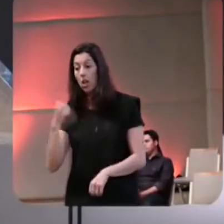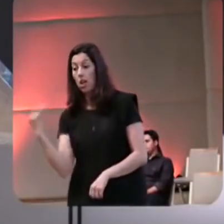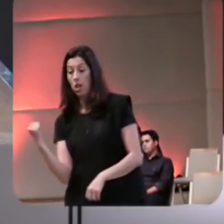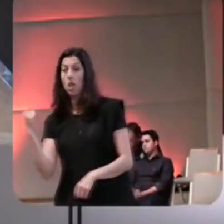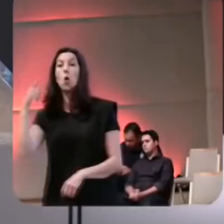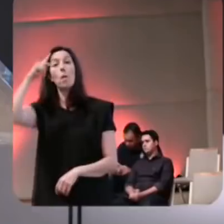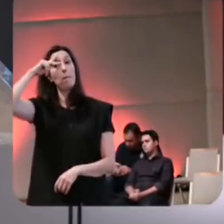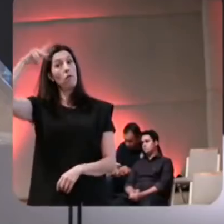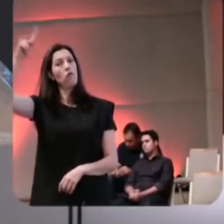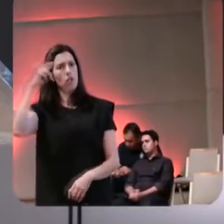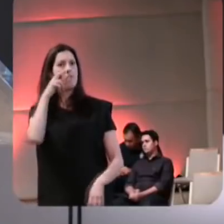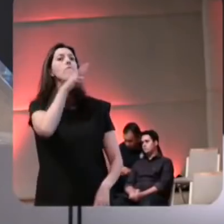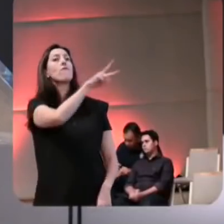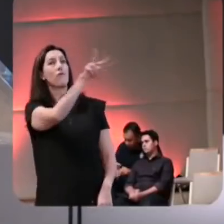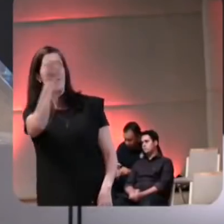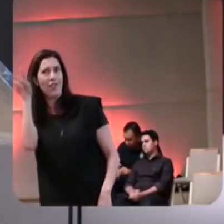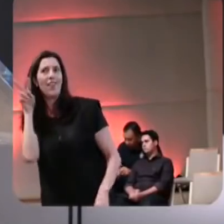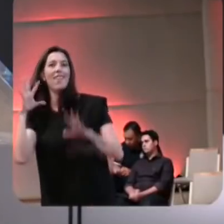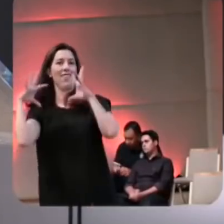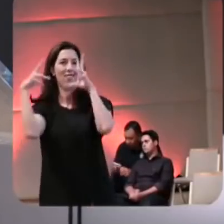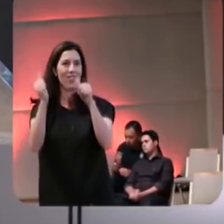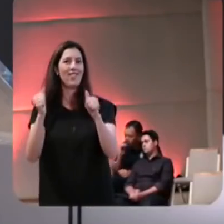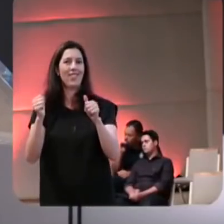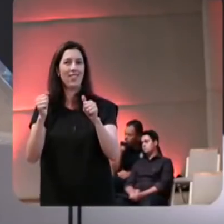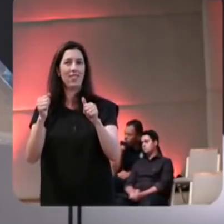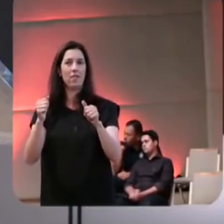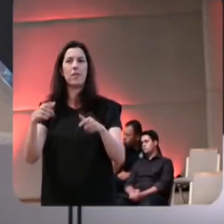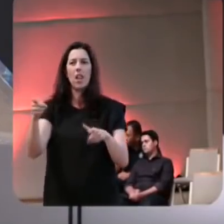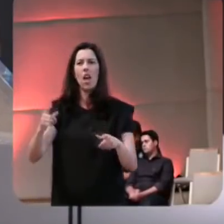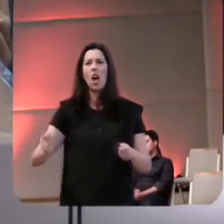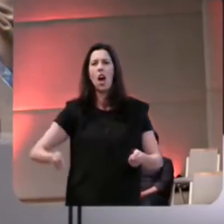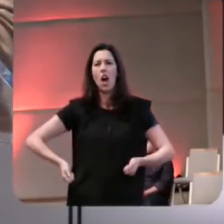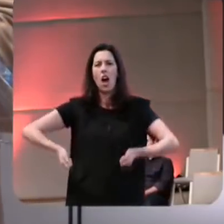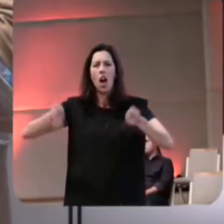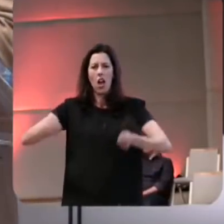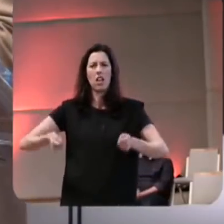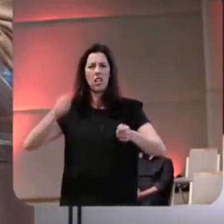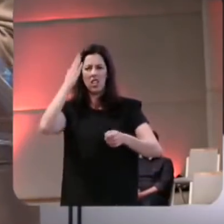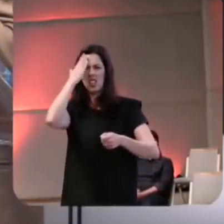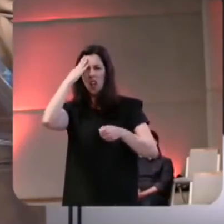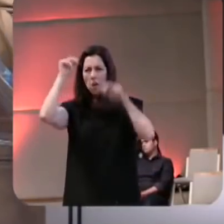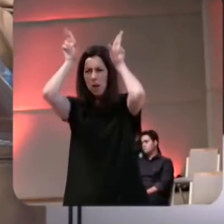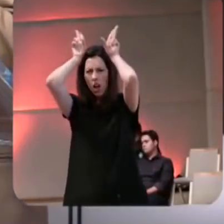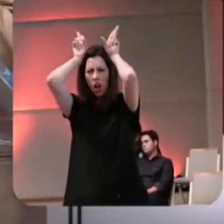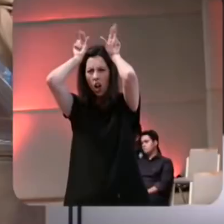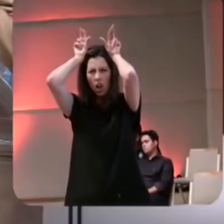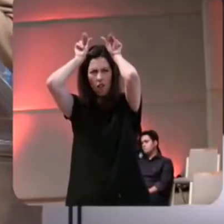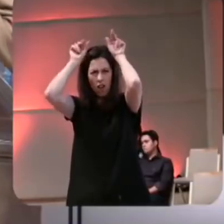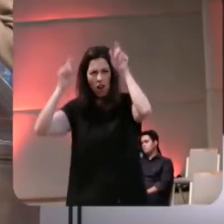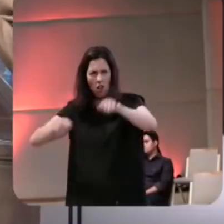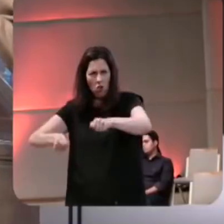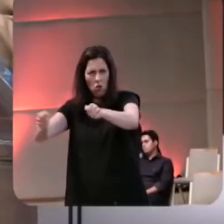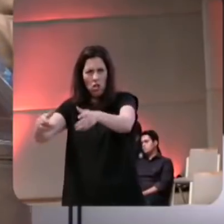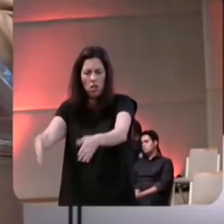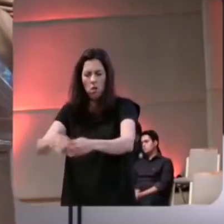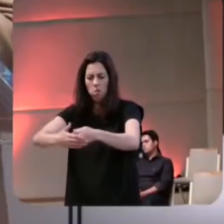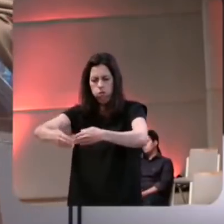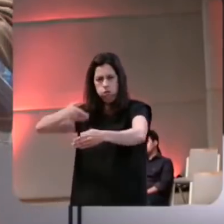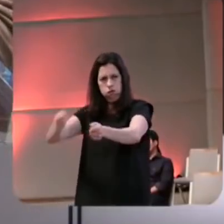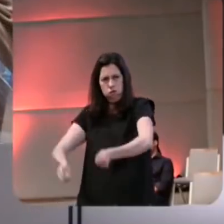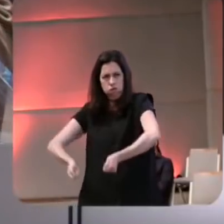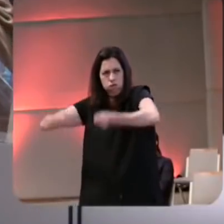volta, que eram as carruagens de fogo do Senhor, os anjos do Senhor, e o outro